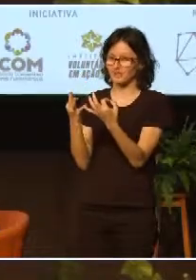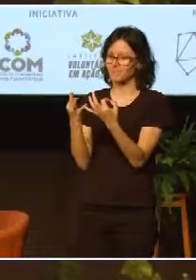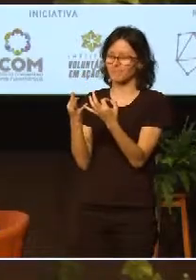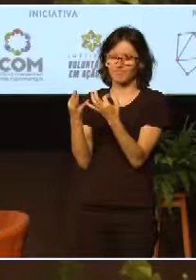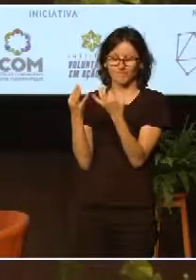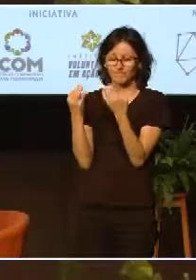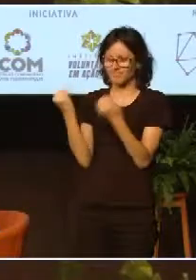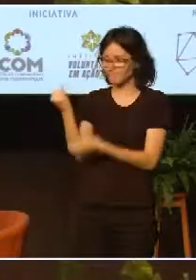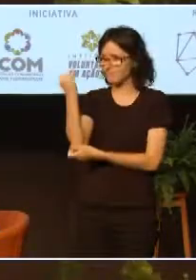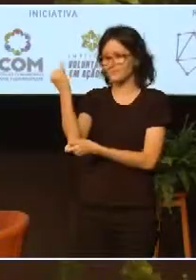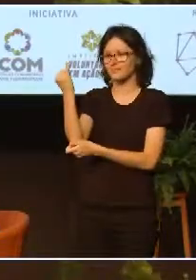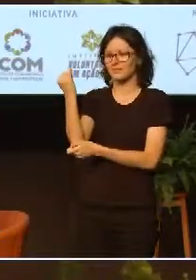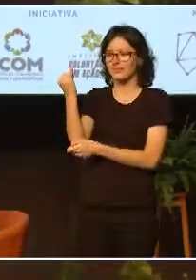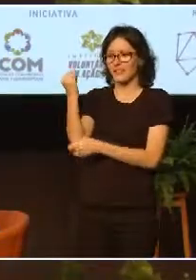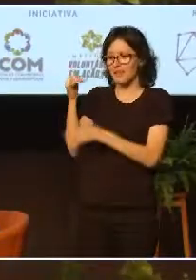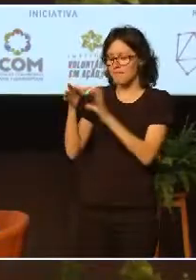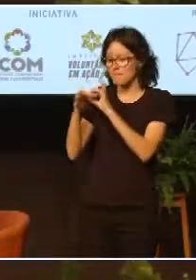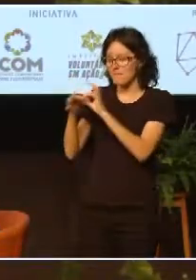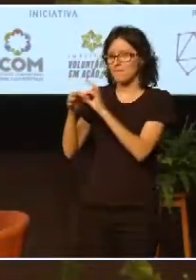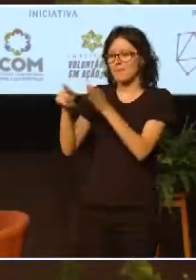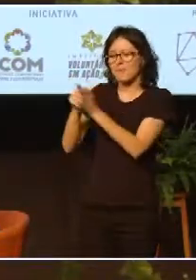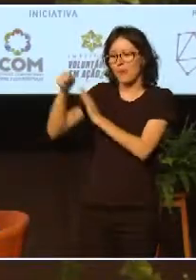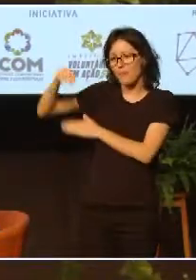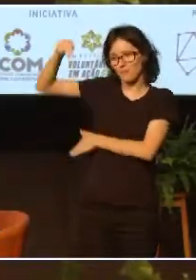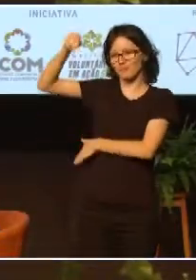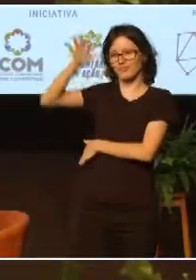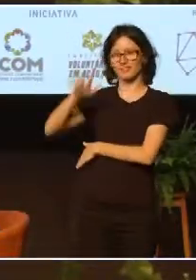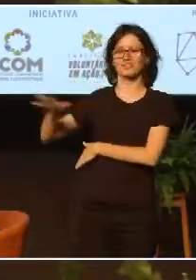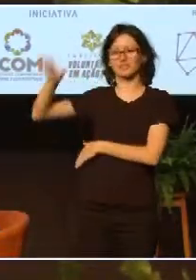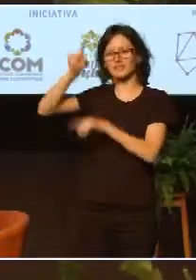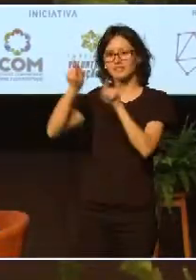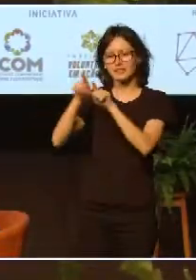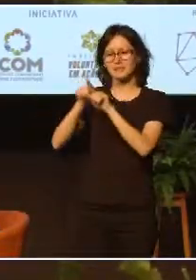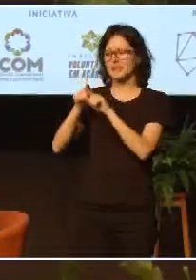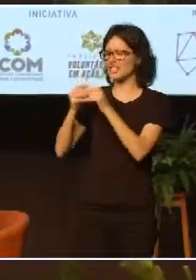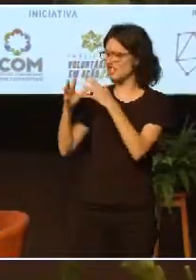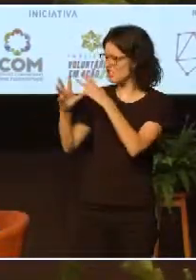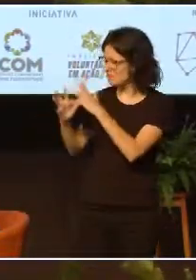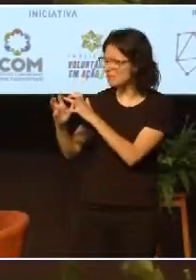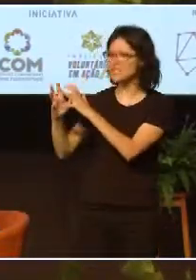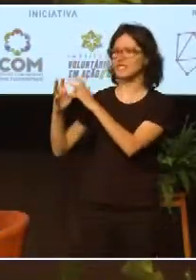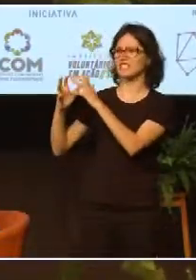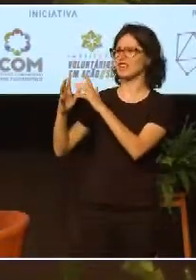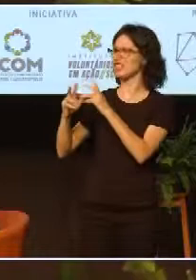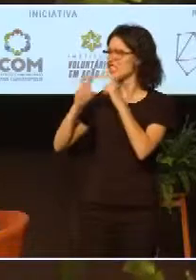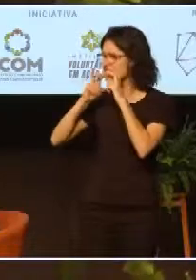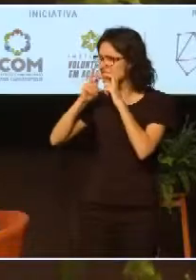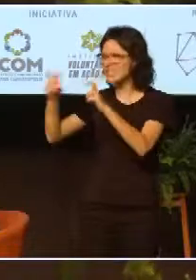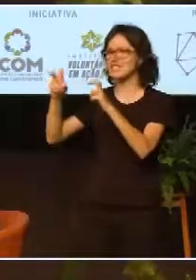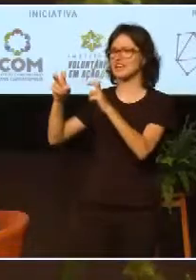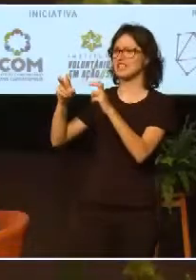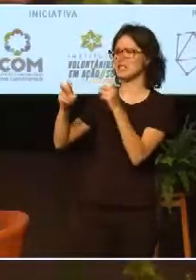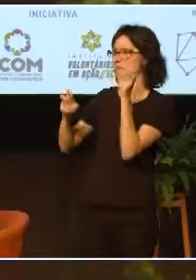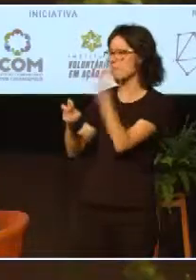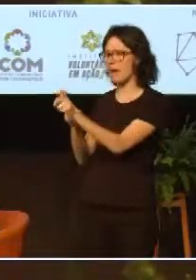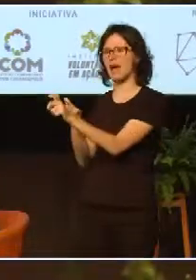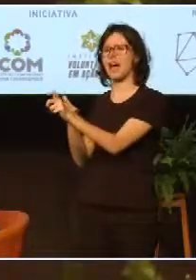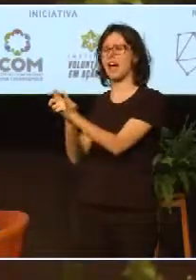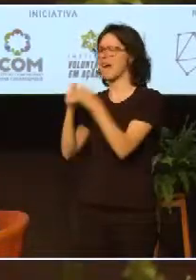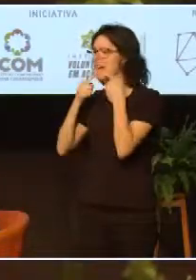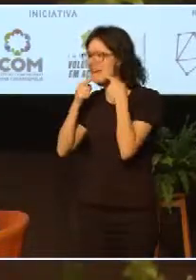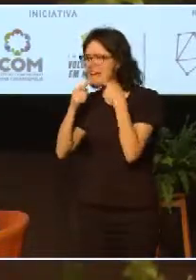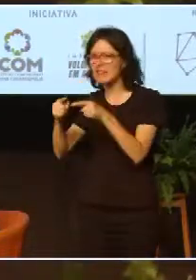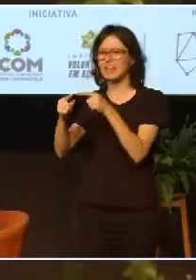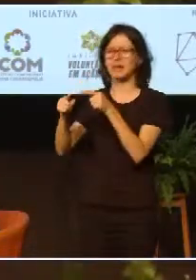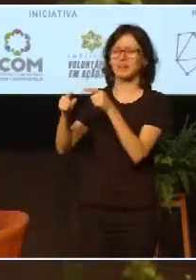essa essência nordestina da família, sabe? A gente briga, a gente grita, a gente fala um para o outro, reclama